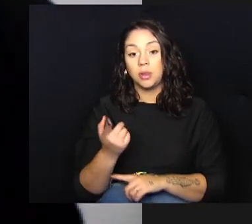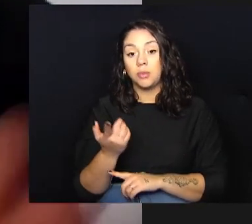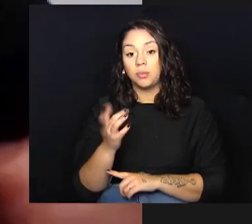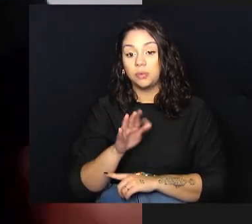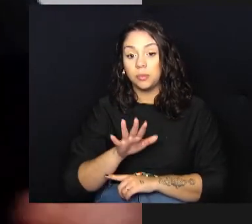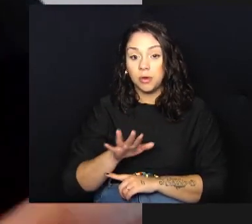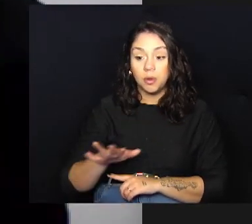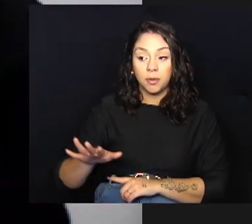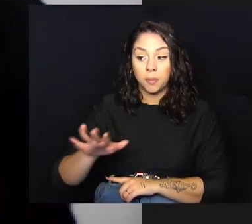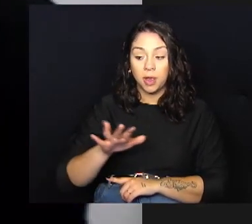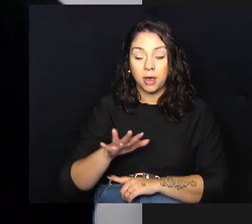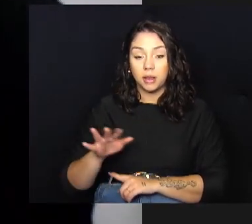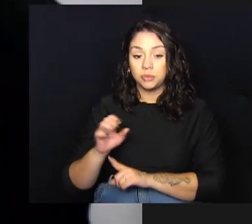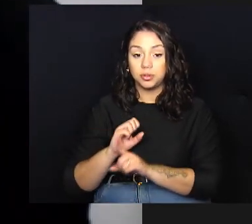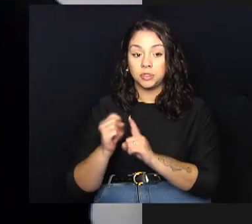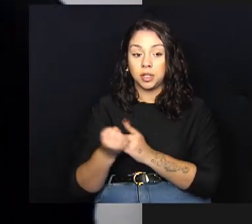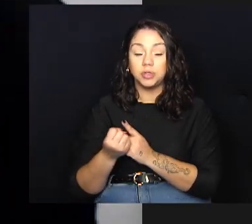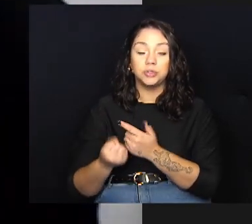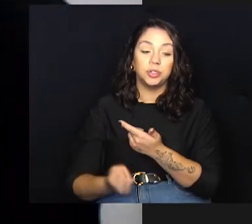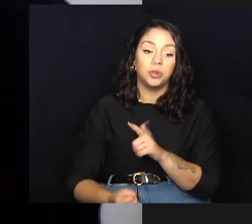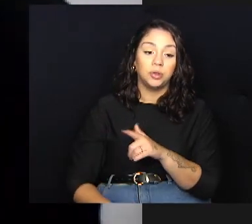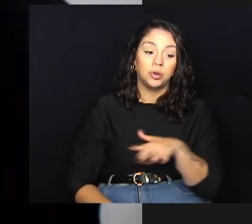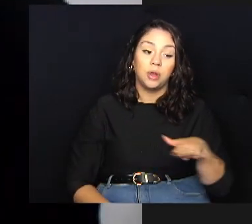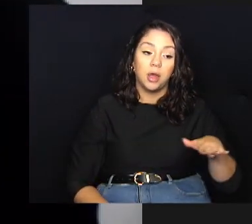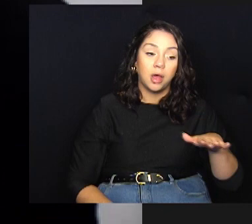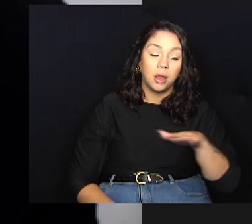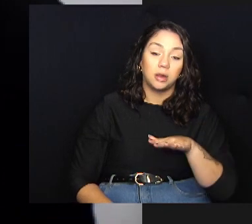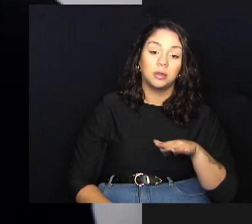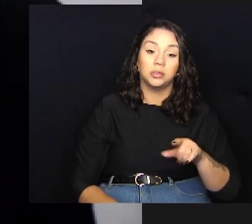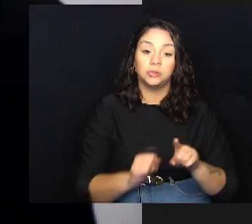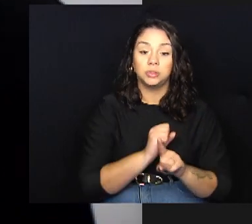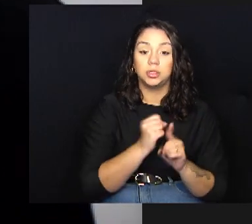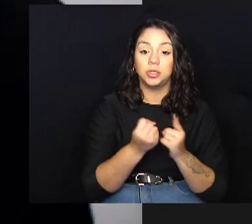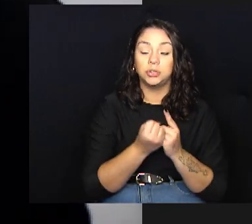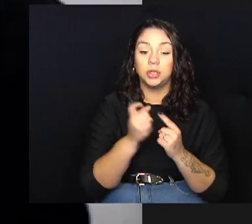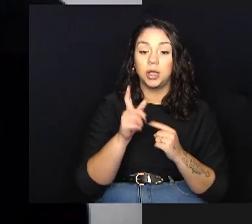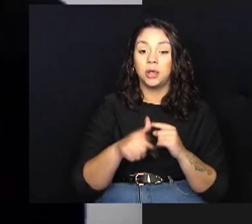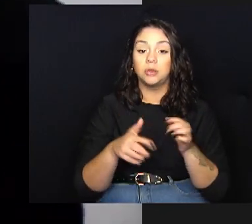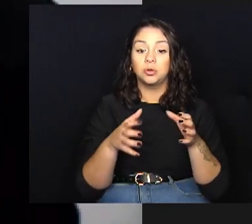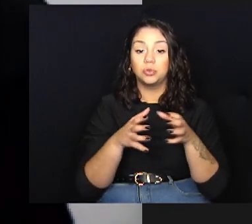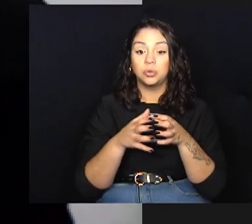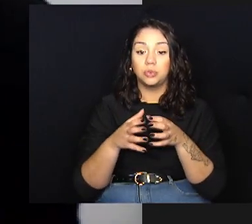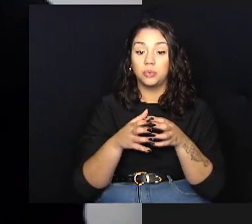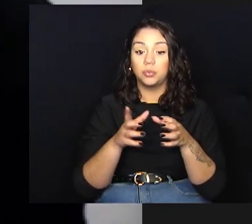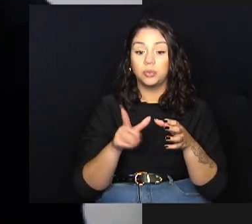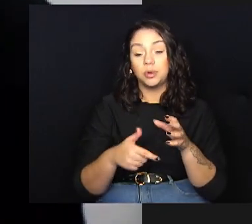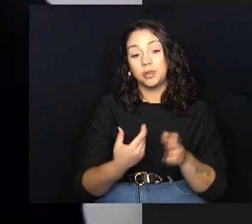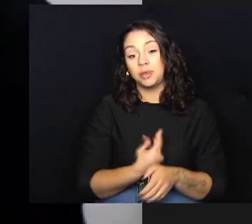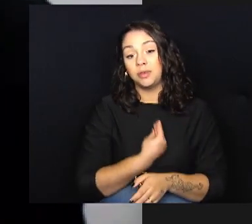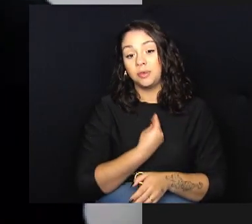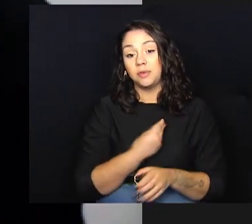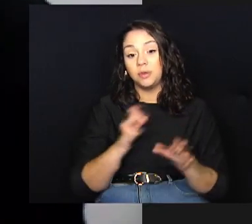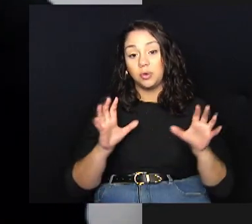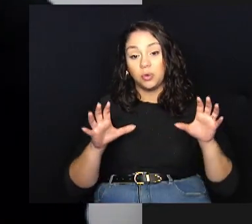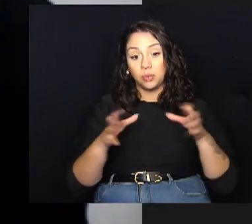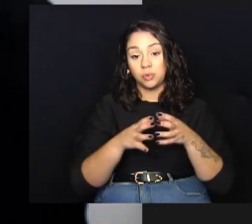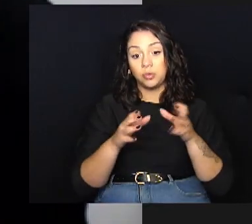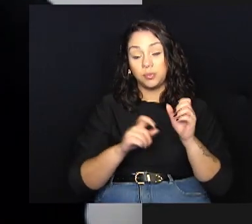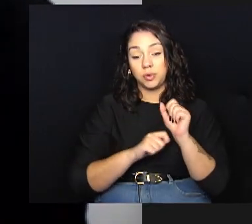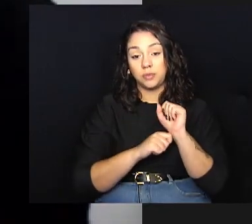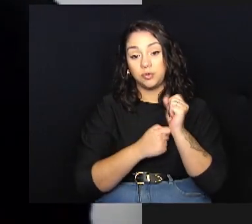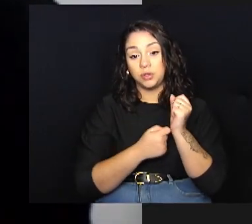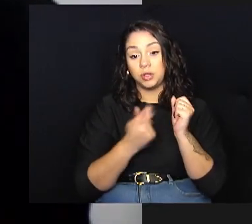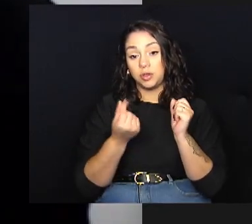da sociedade e o outro extremo da sociedade são aqueles grupos que vivem em condomínios fechados um grupo de mais